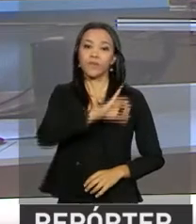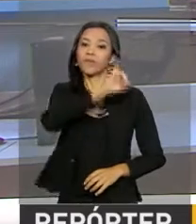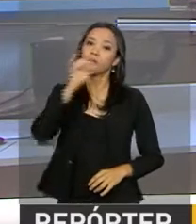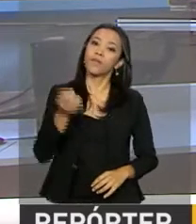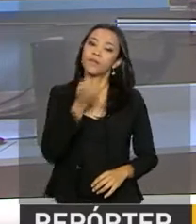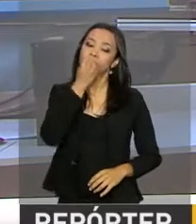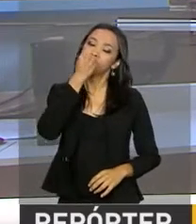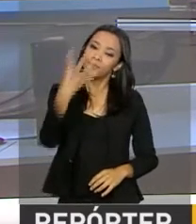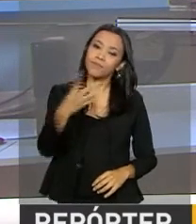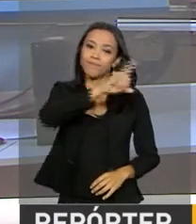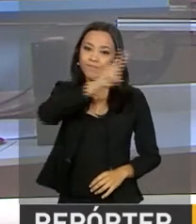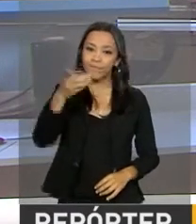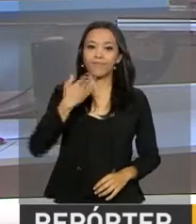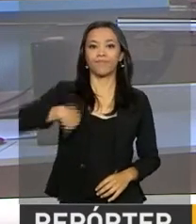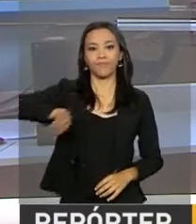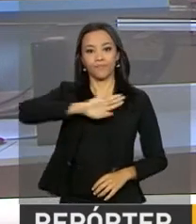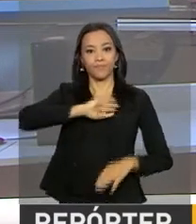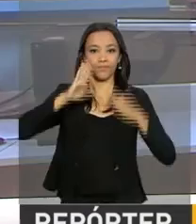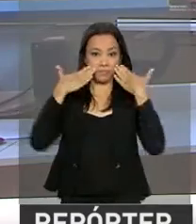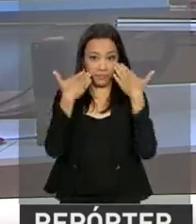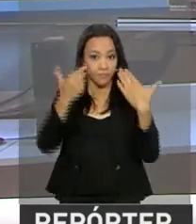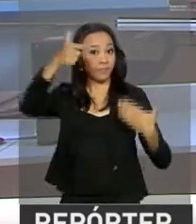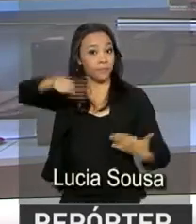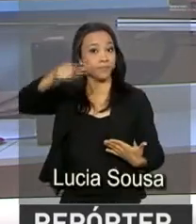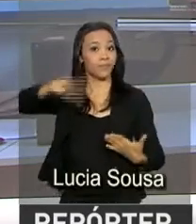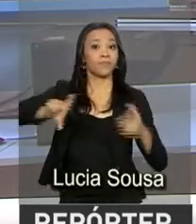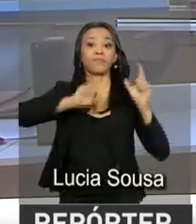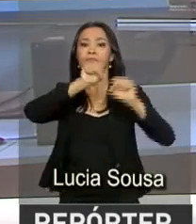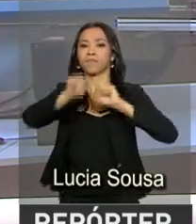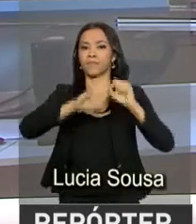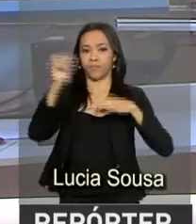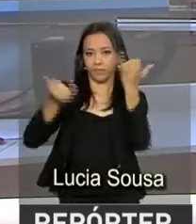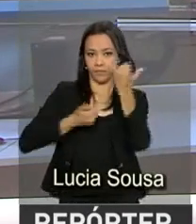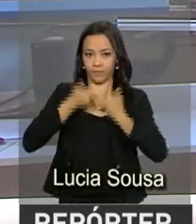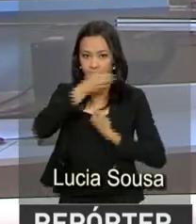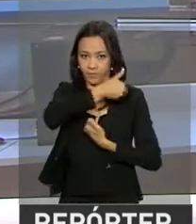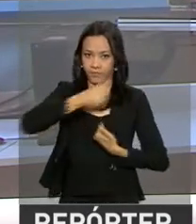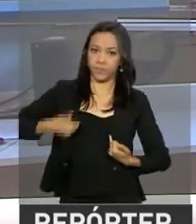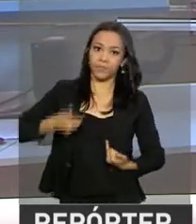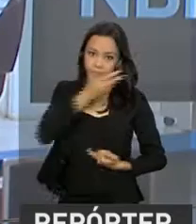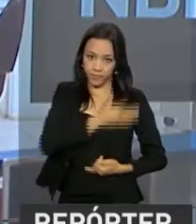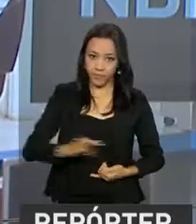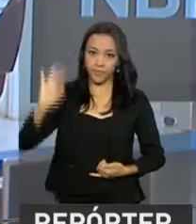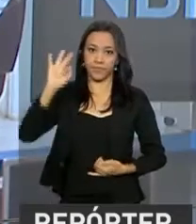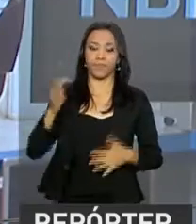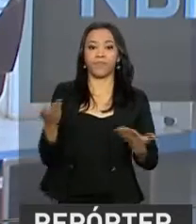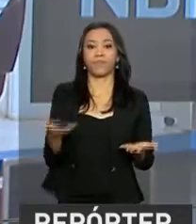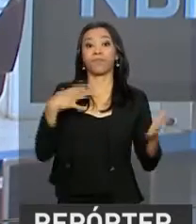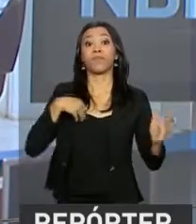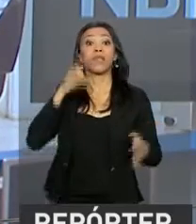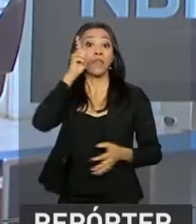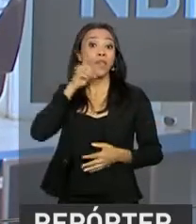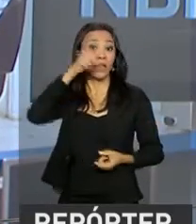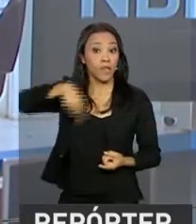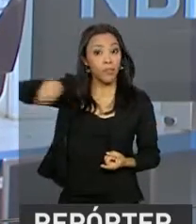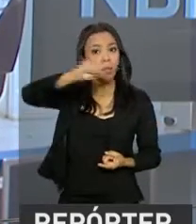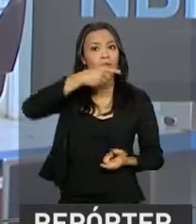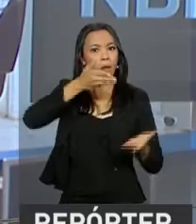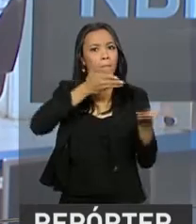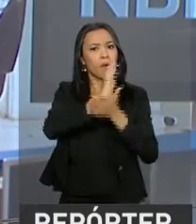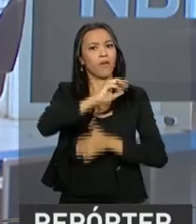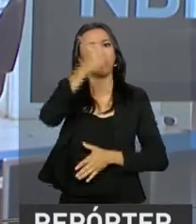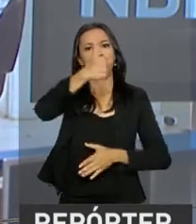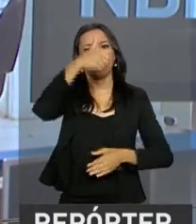Olá, mais uma vez bom dia. Estamos de volta com o repórter NBR e as notícias do governo federal. Deputados aprovaram em primeiro turno